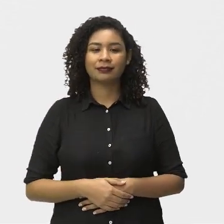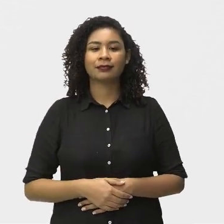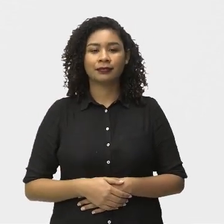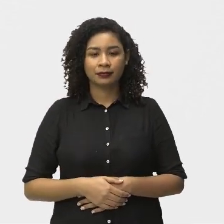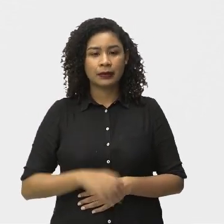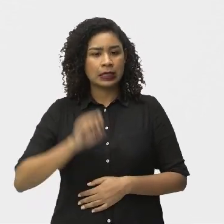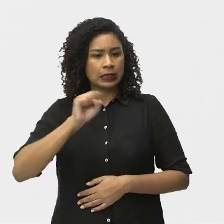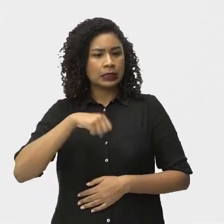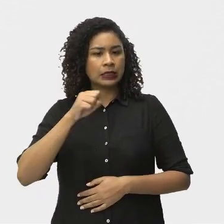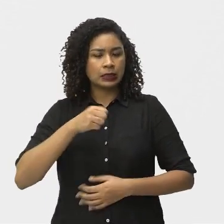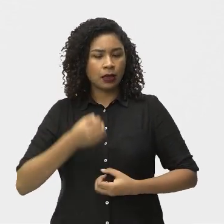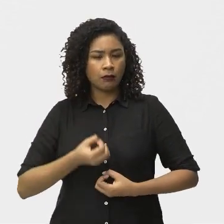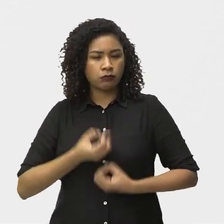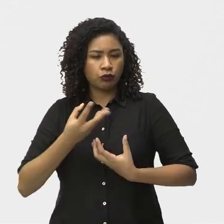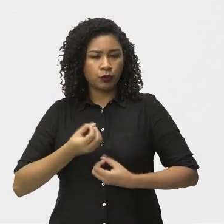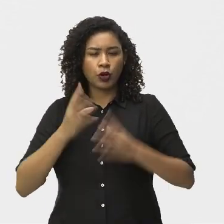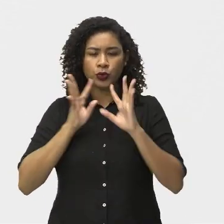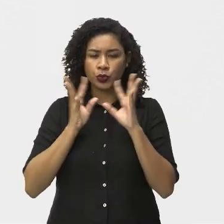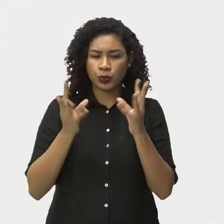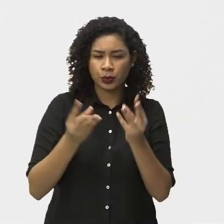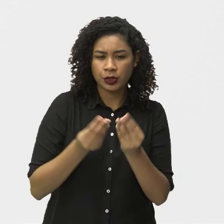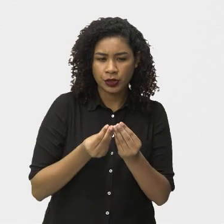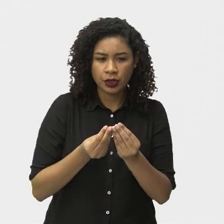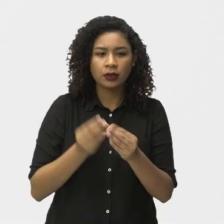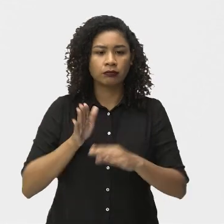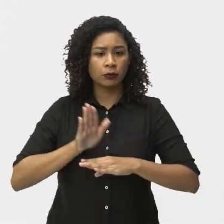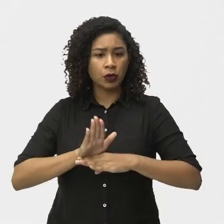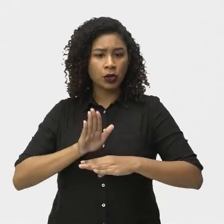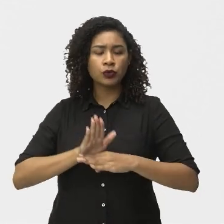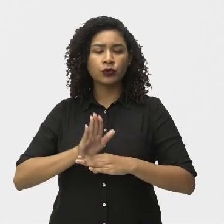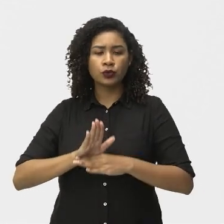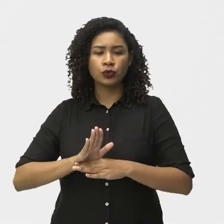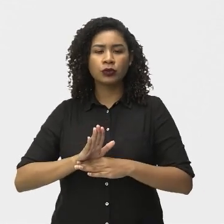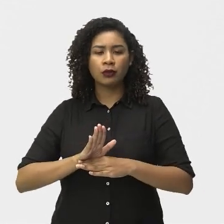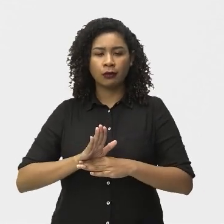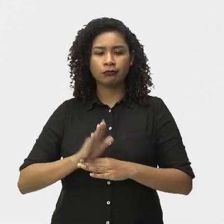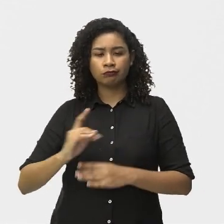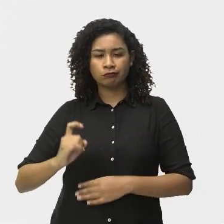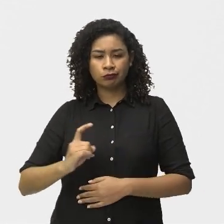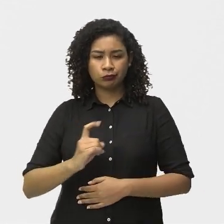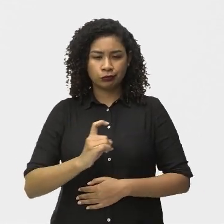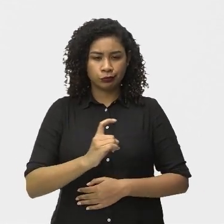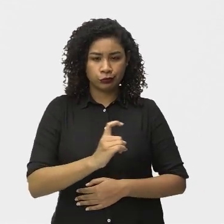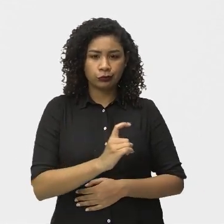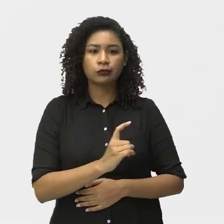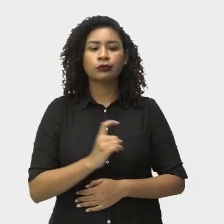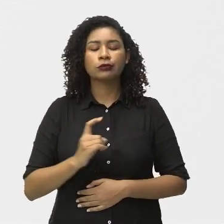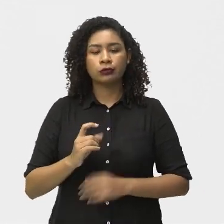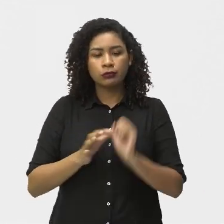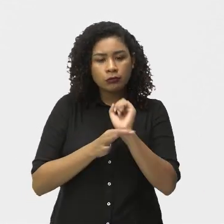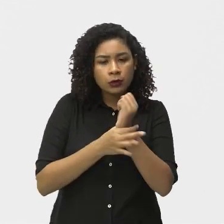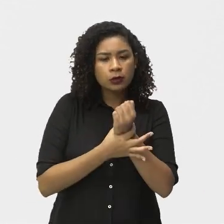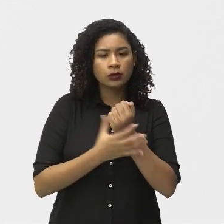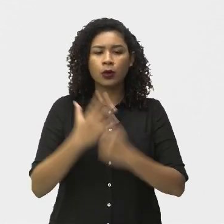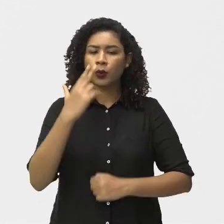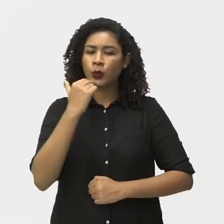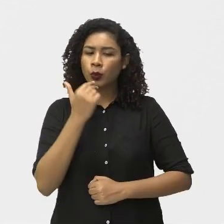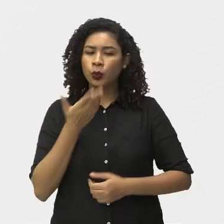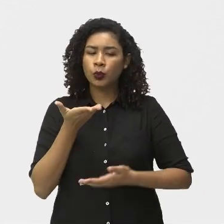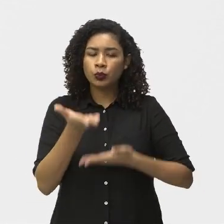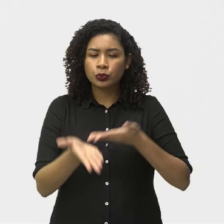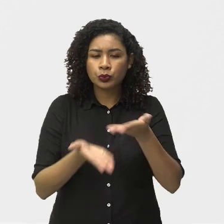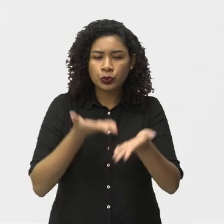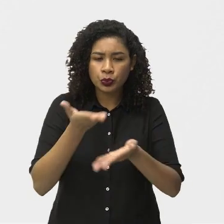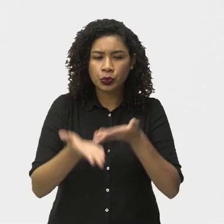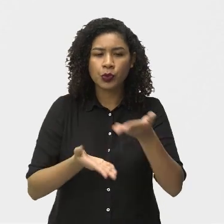dessa produção de substância que vai compor o sêmen, né, que vai abrigar ali o espermatozoide, vai trazer uma nutrição para ele,